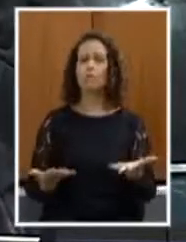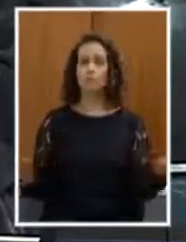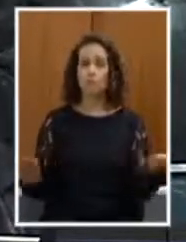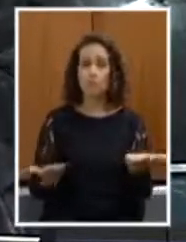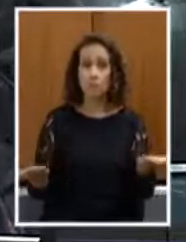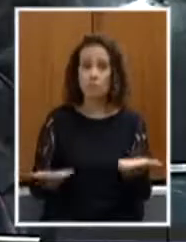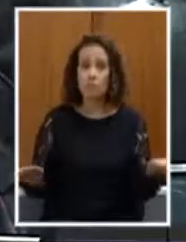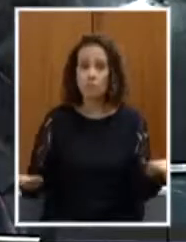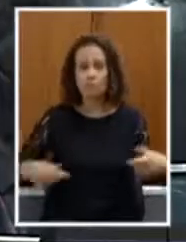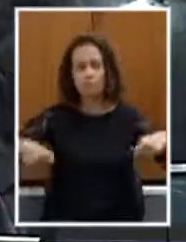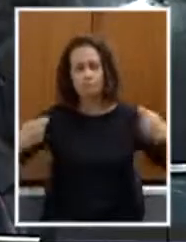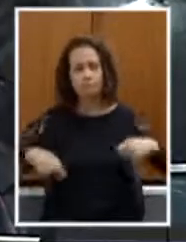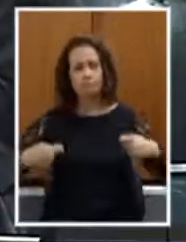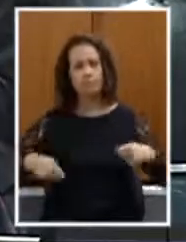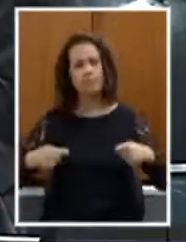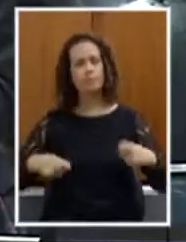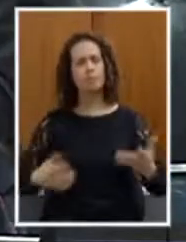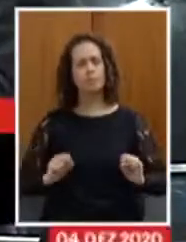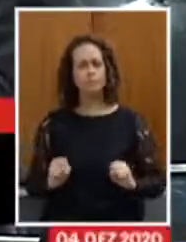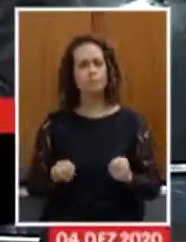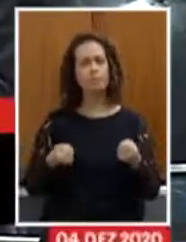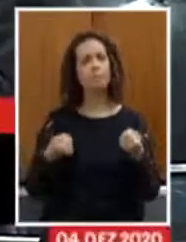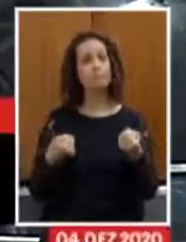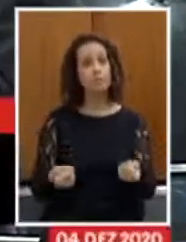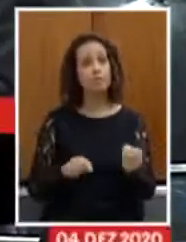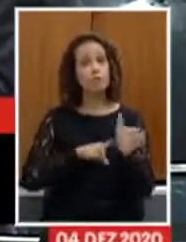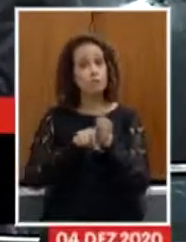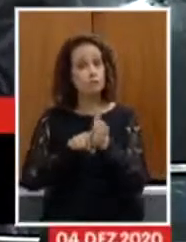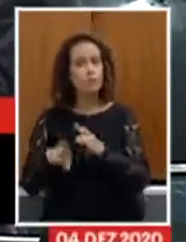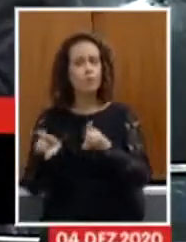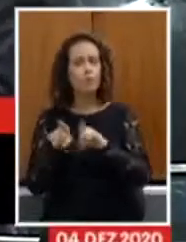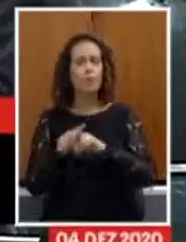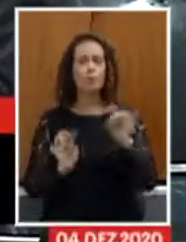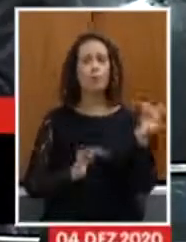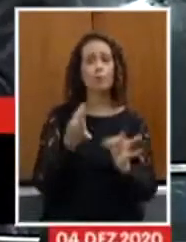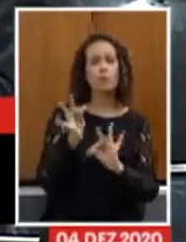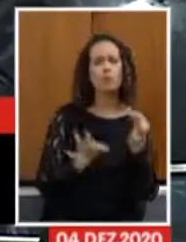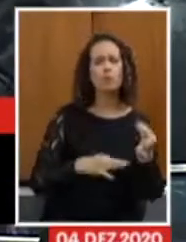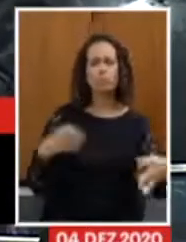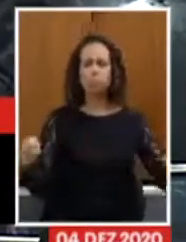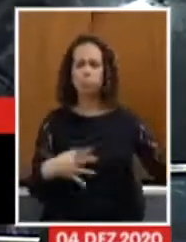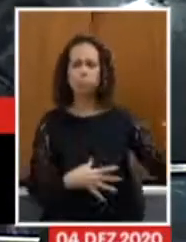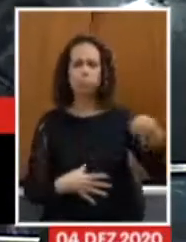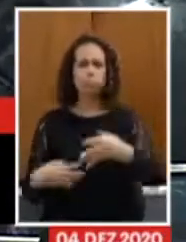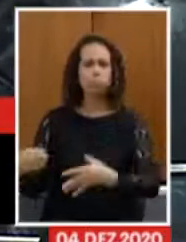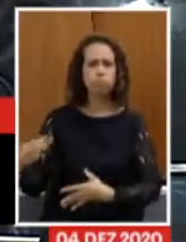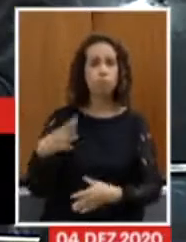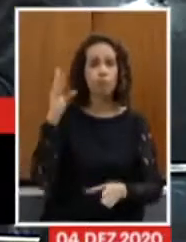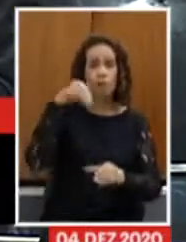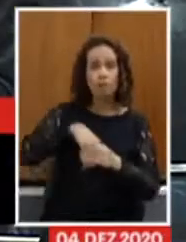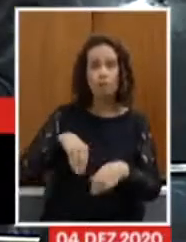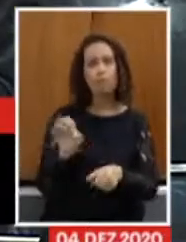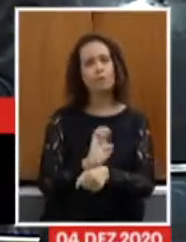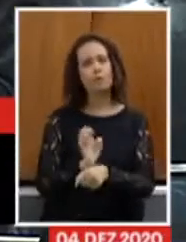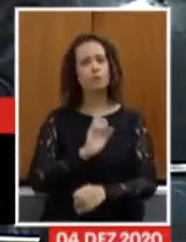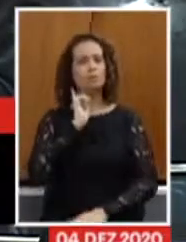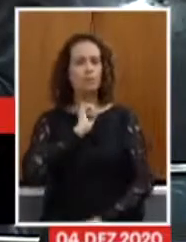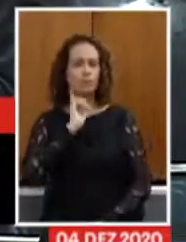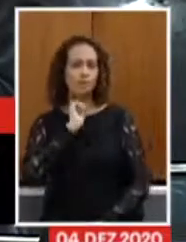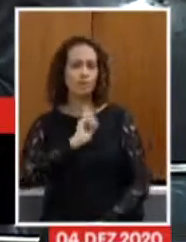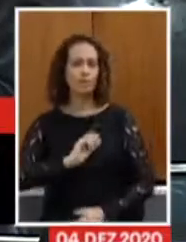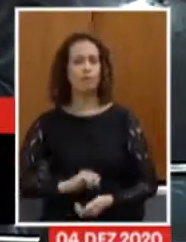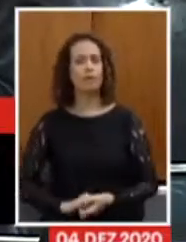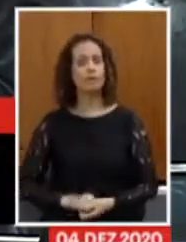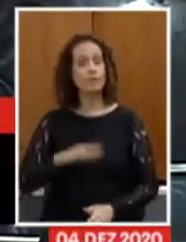contemporâneo, necessário, que é o fortalecimento da ciência, tecnologia, da inovação no Estado de Minas Gerais.